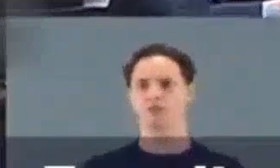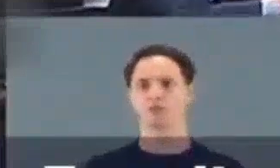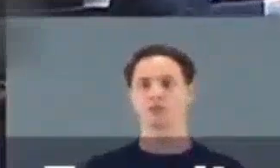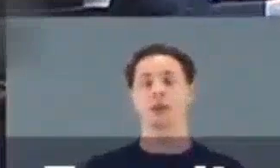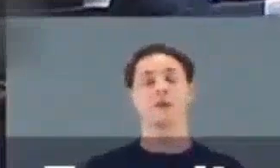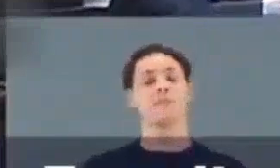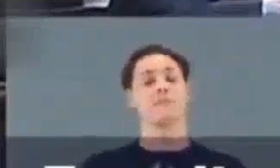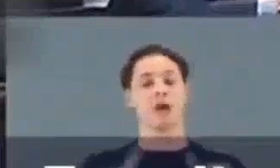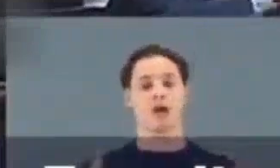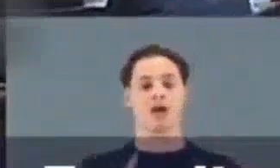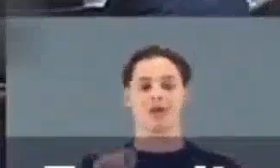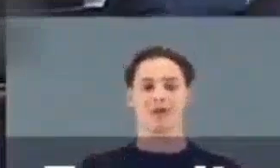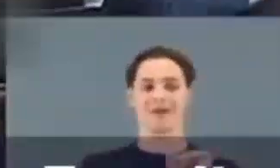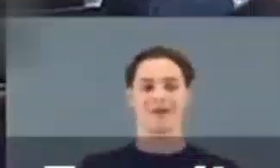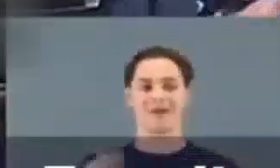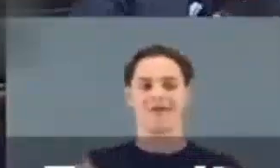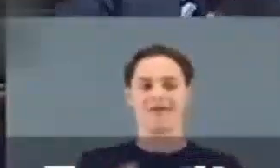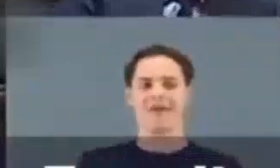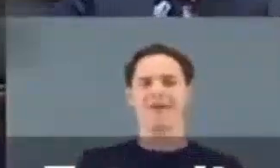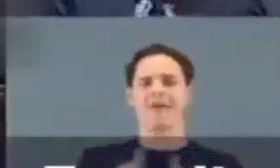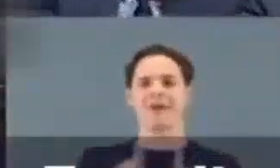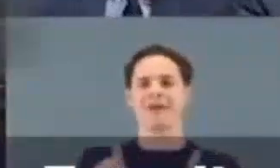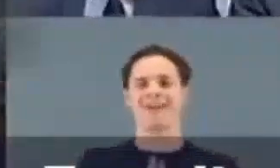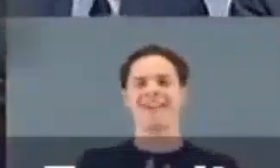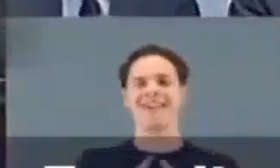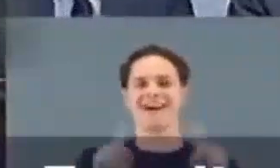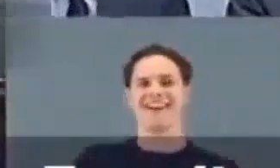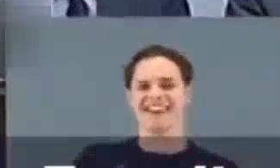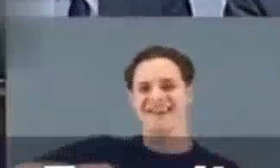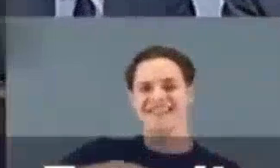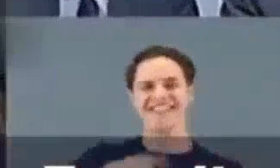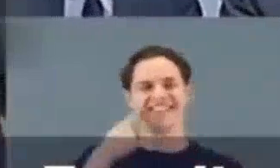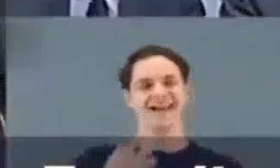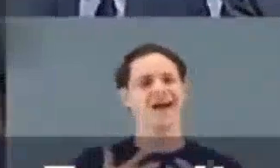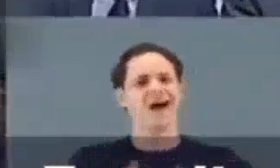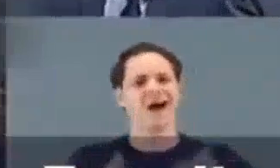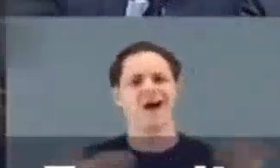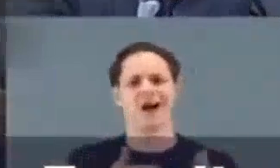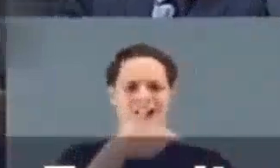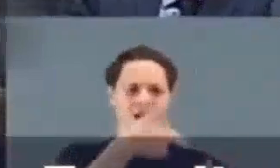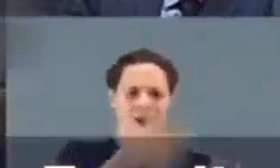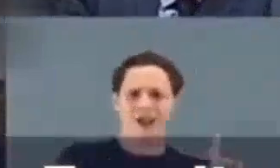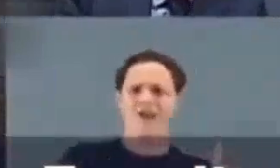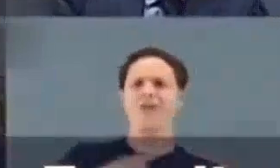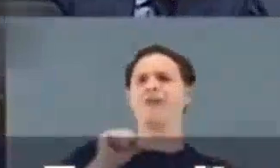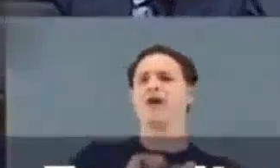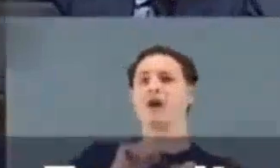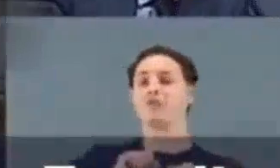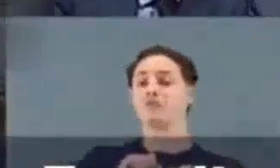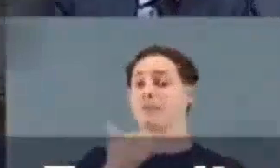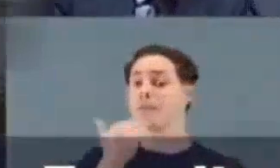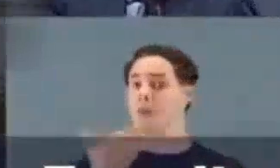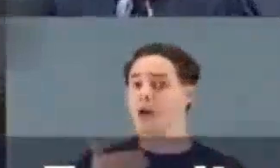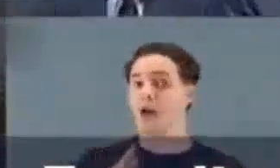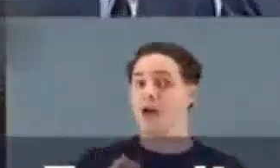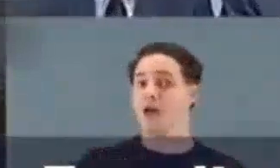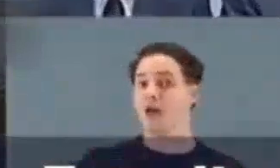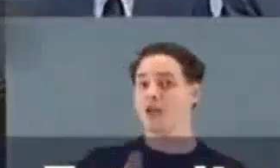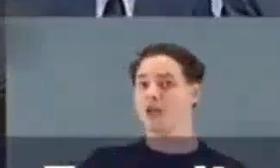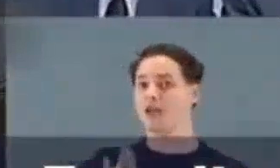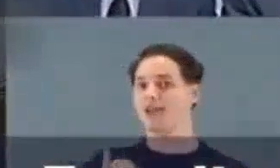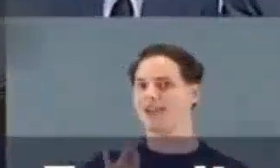depoente. Agora, a relatora está fazendo o seu inquirimento. E